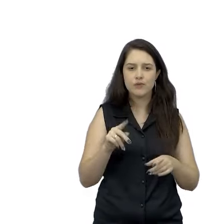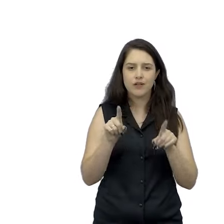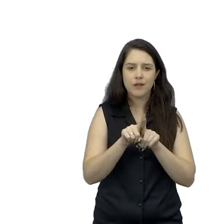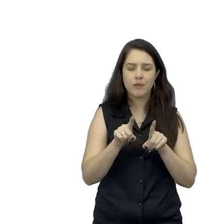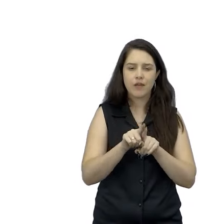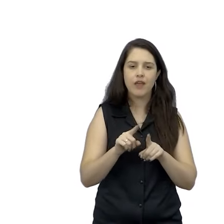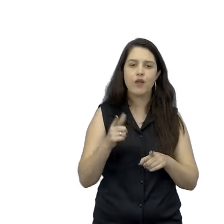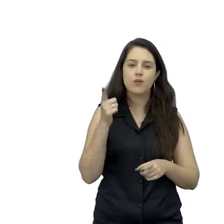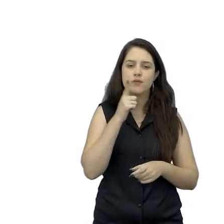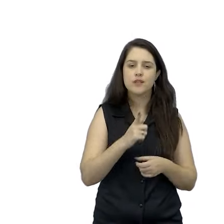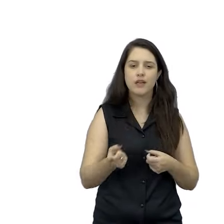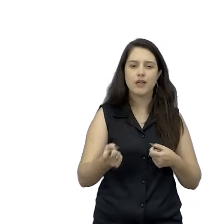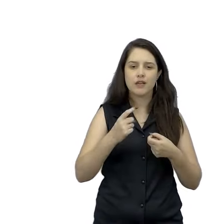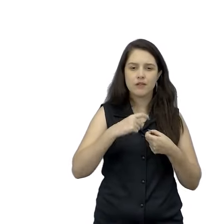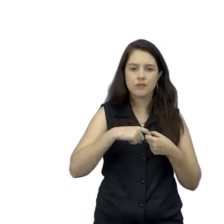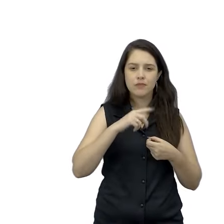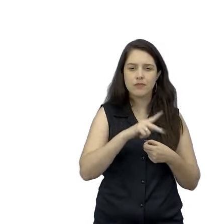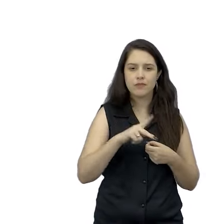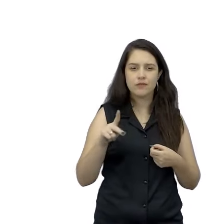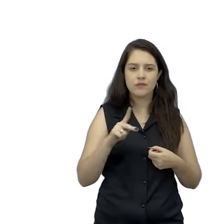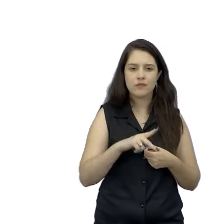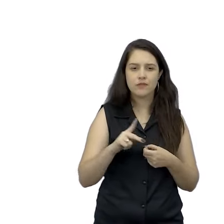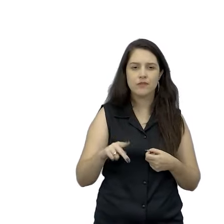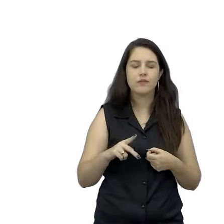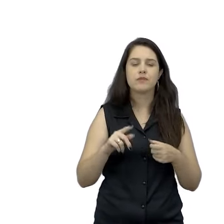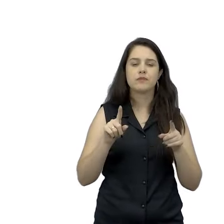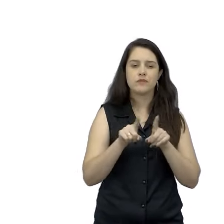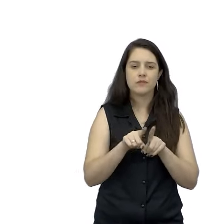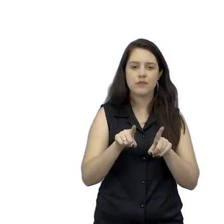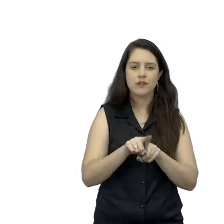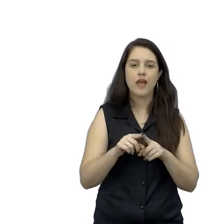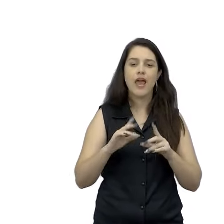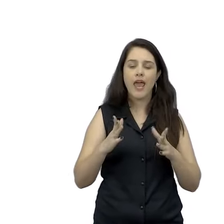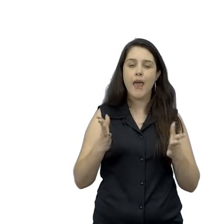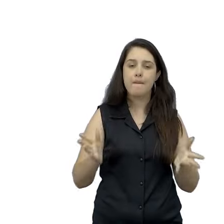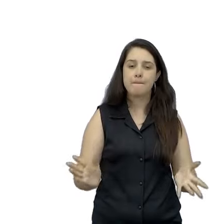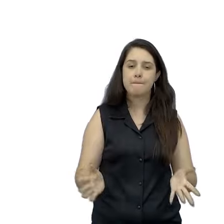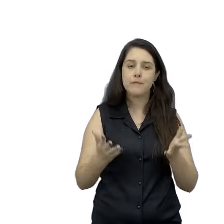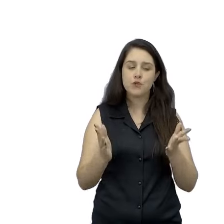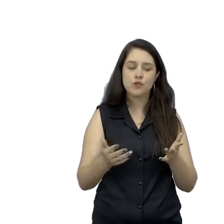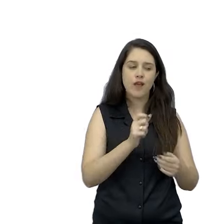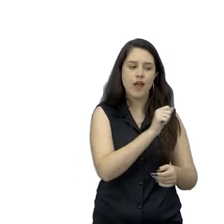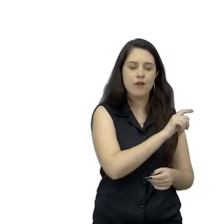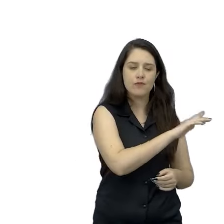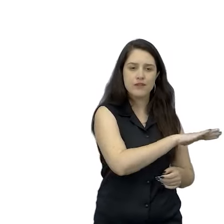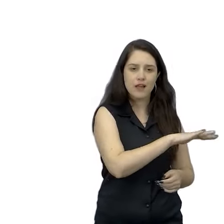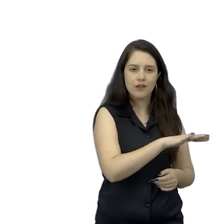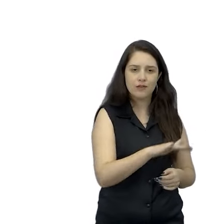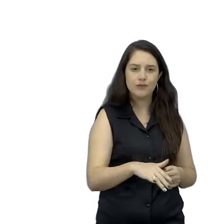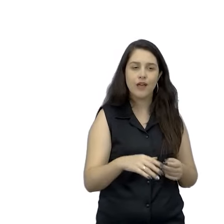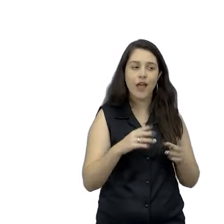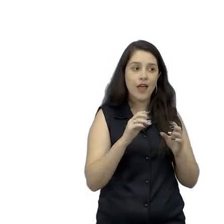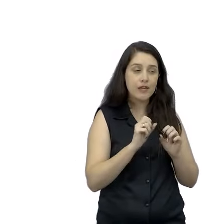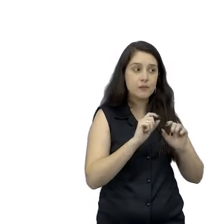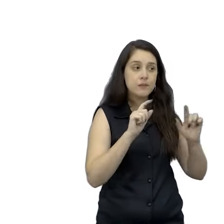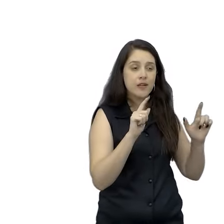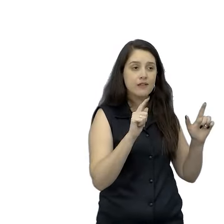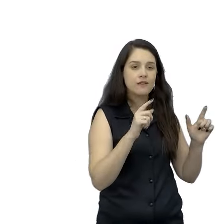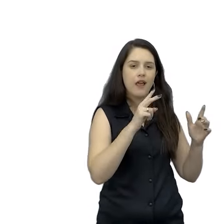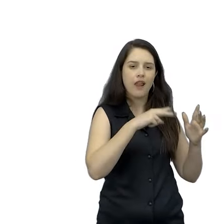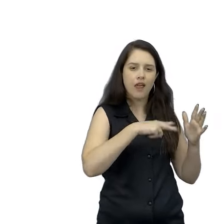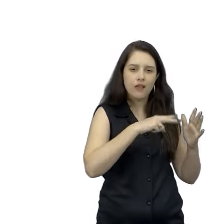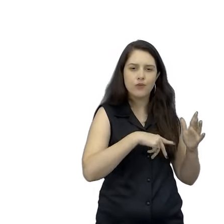da forma que o professor vai problematizar, na forma que o professor vai motivar esses alunos, despertar o interesse deles